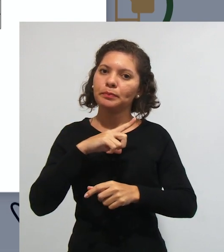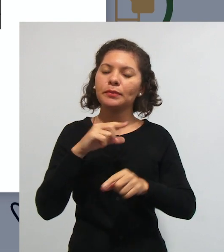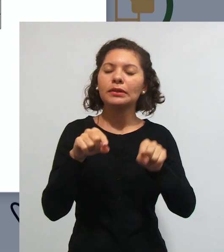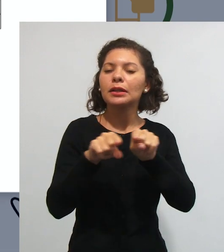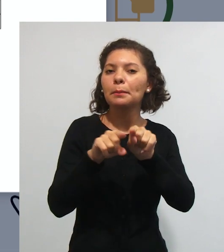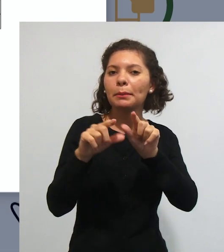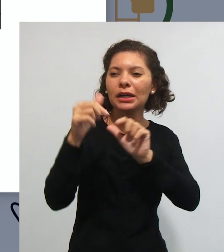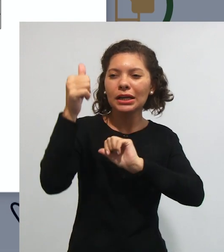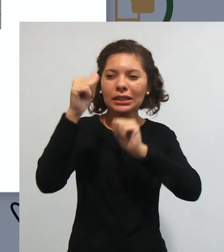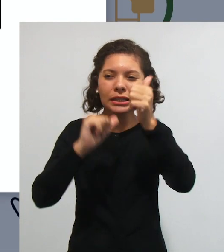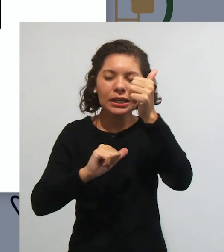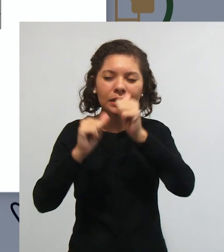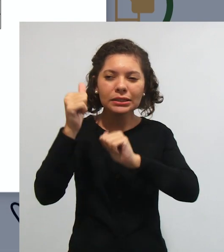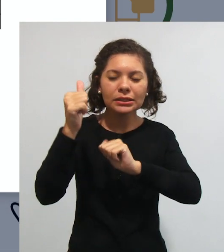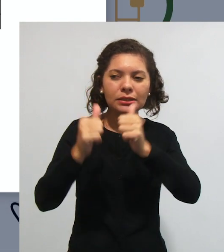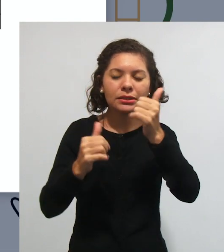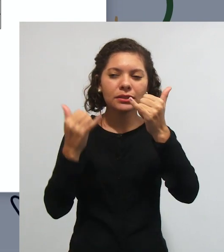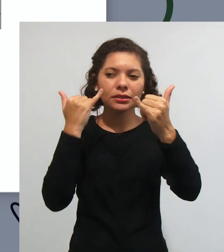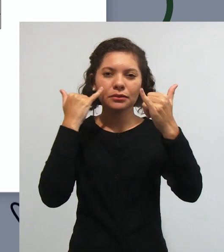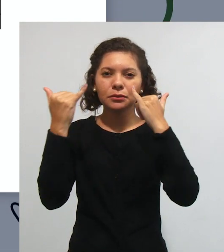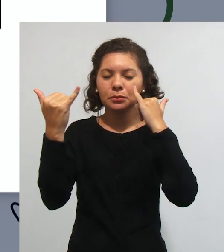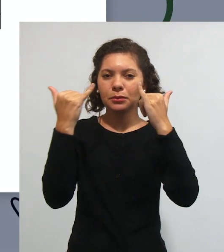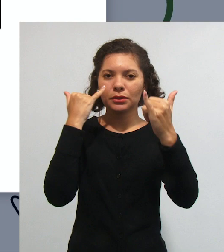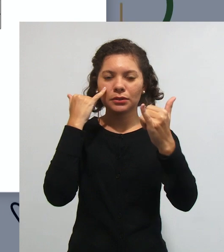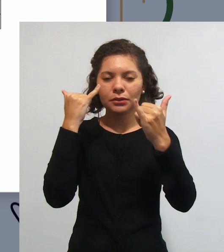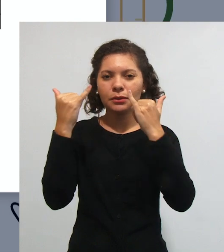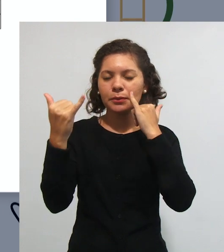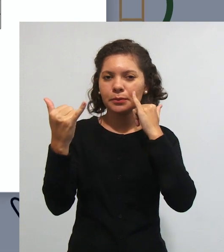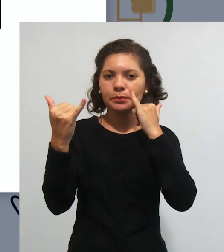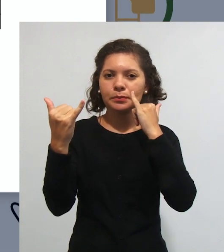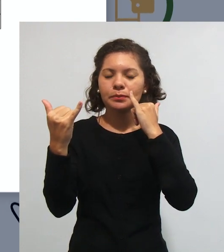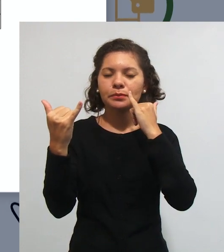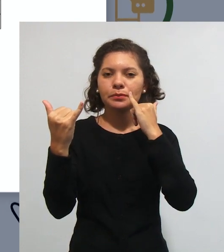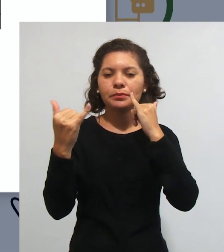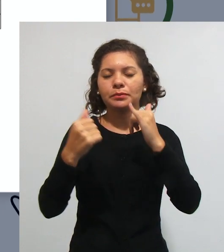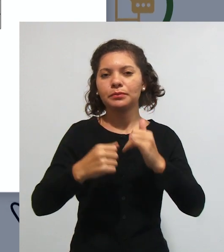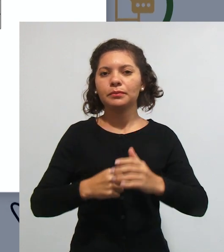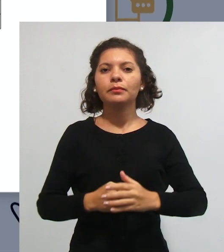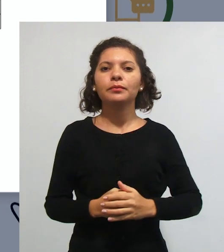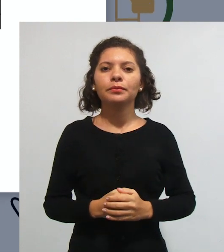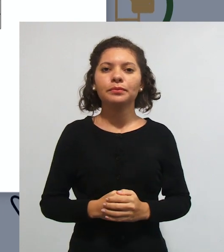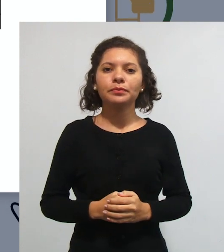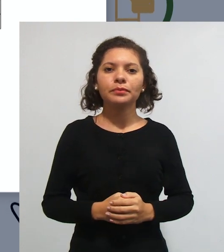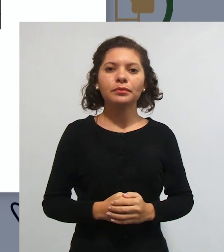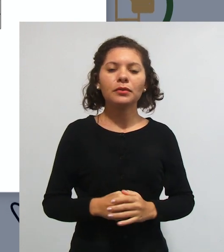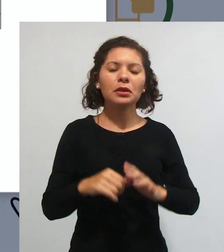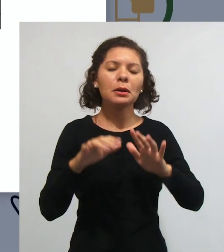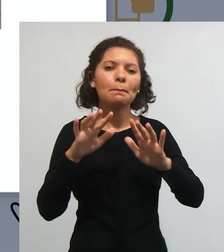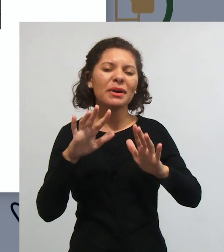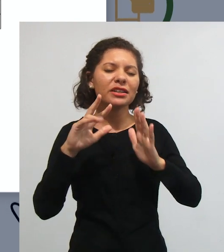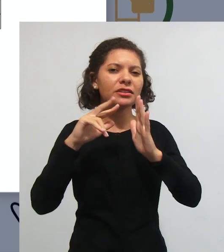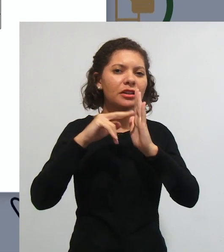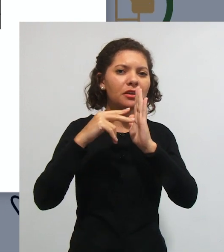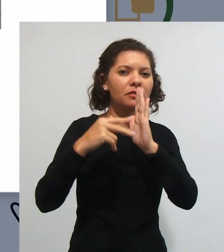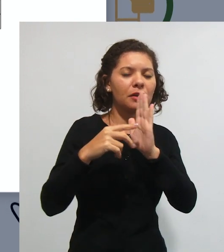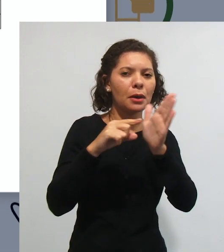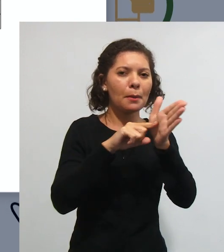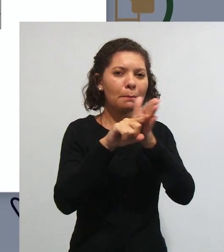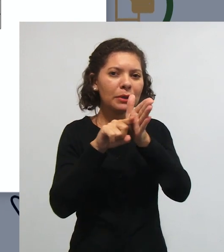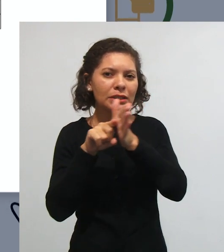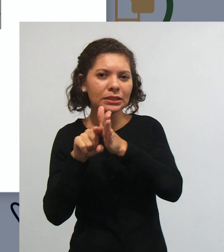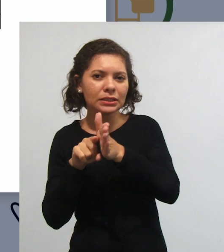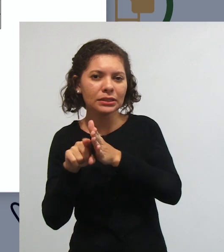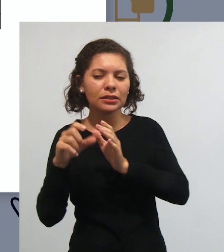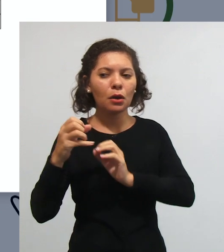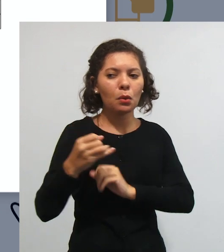mais interpretativa na qualitativa do que na quantitativa. Não quer dizer que uma pesquisa quantitativa não